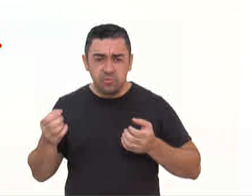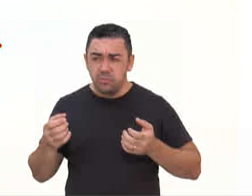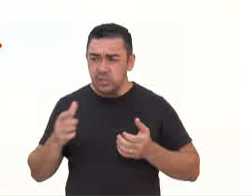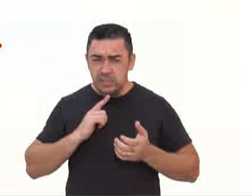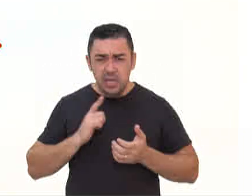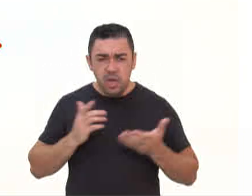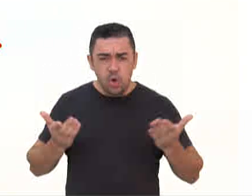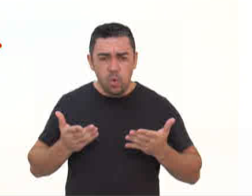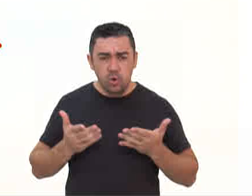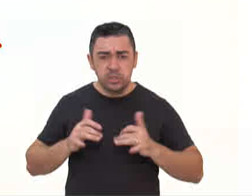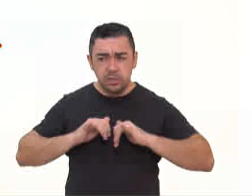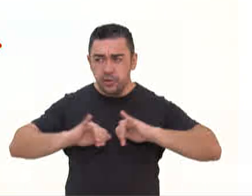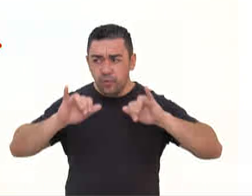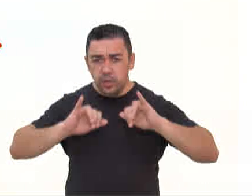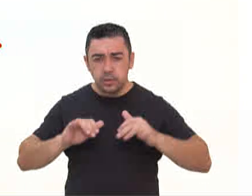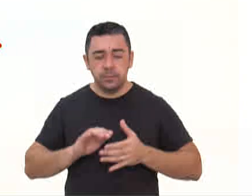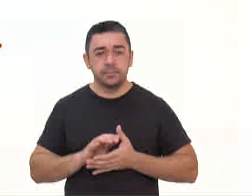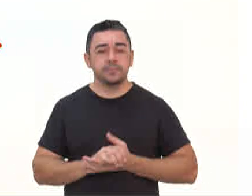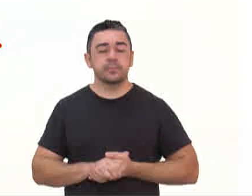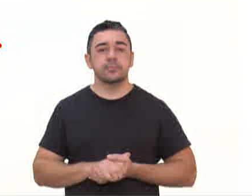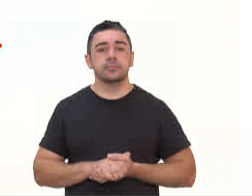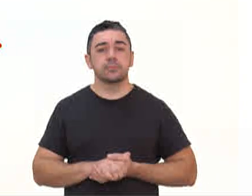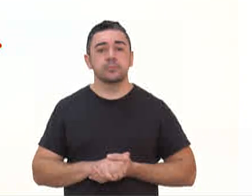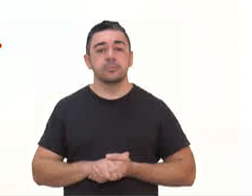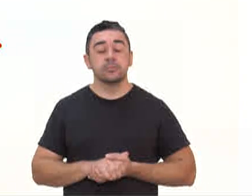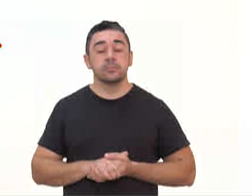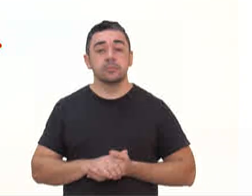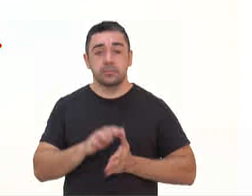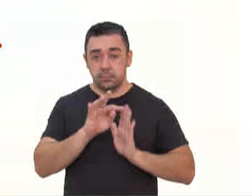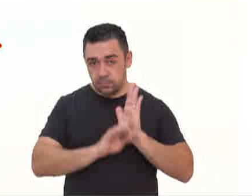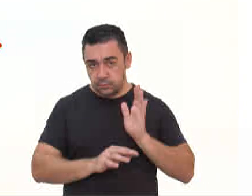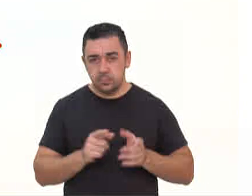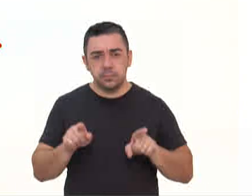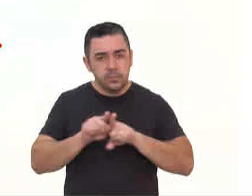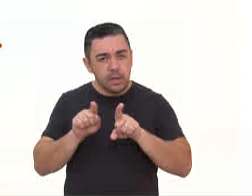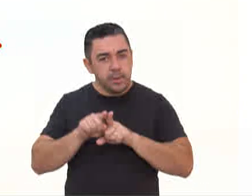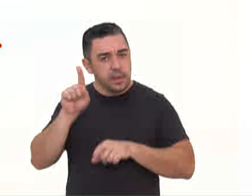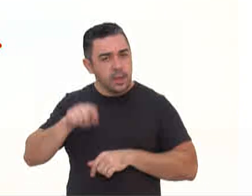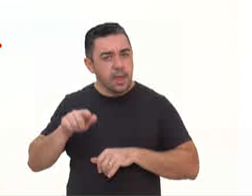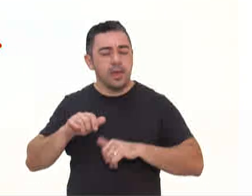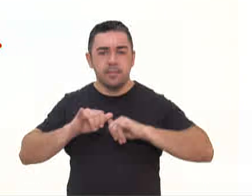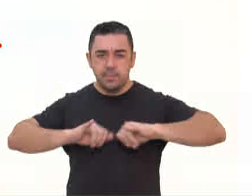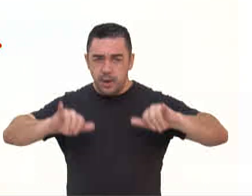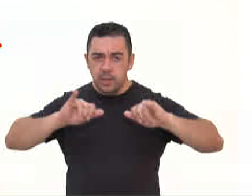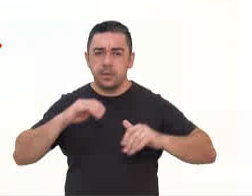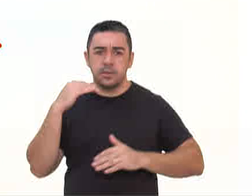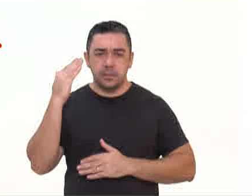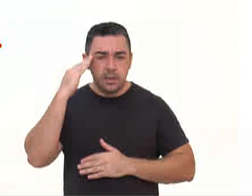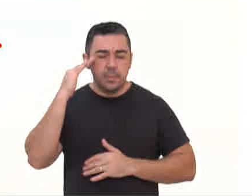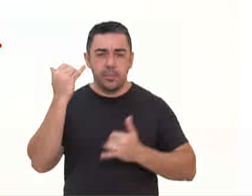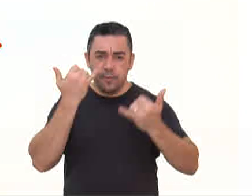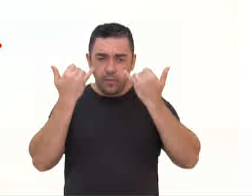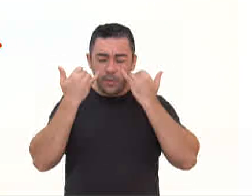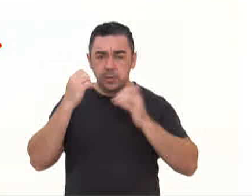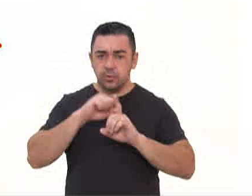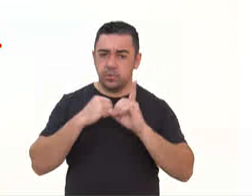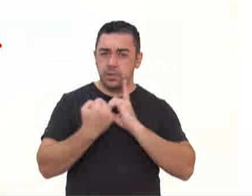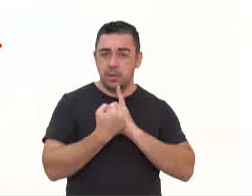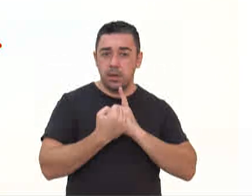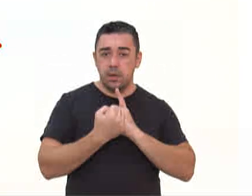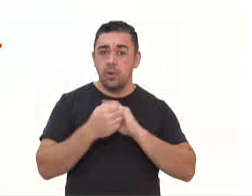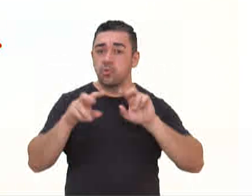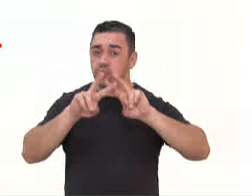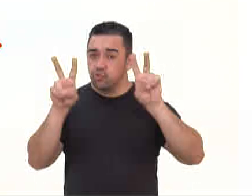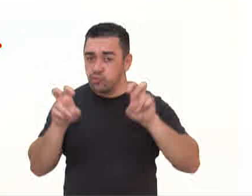você através da imprensa? É através da imprensa que adquirimos informações sobre a nossa sociedade, sobre